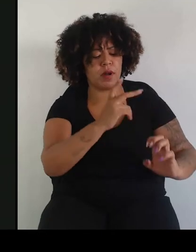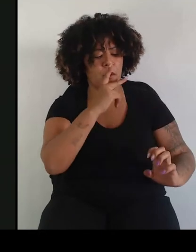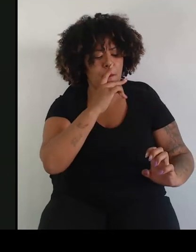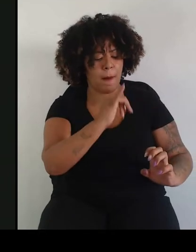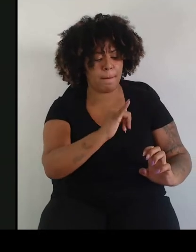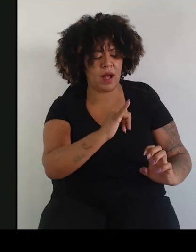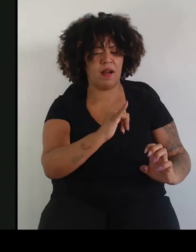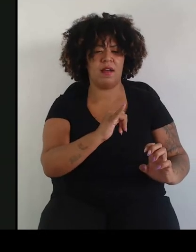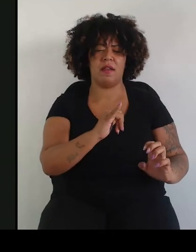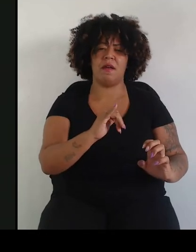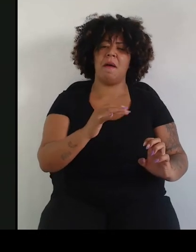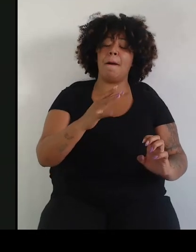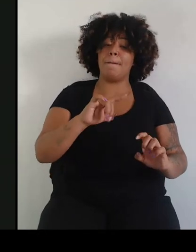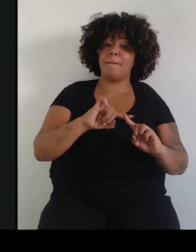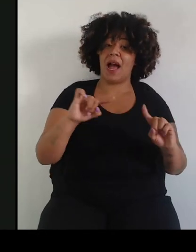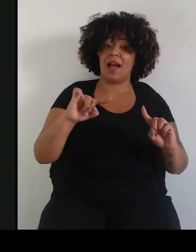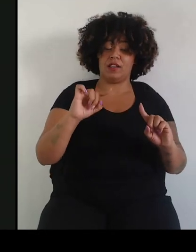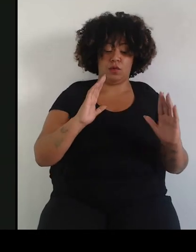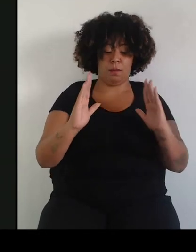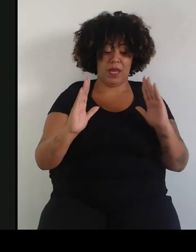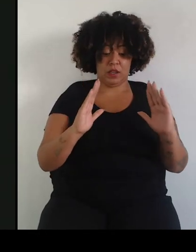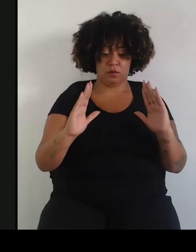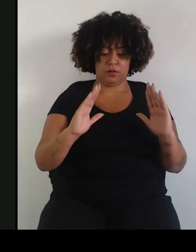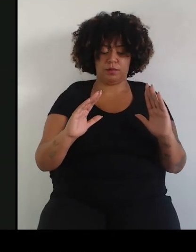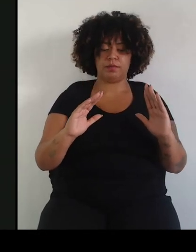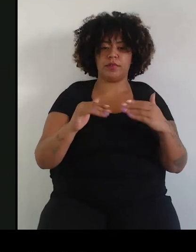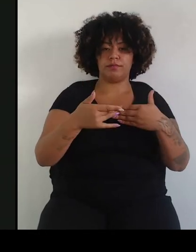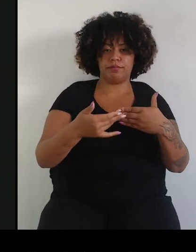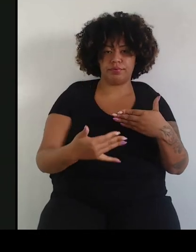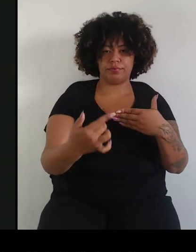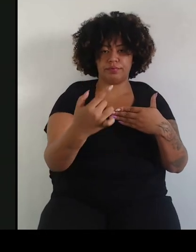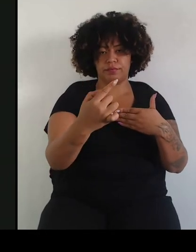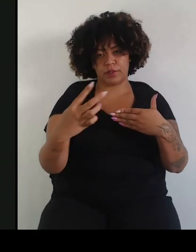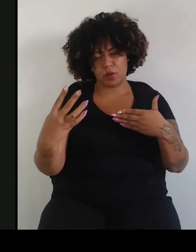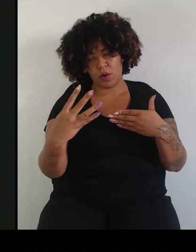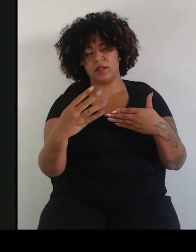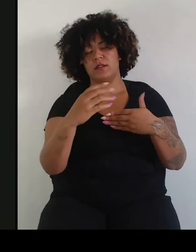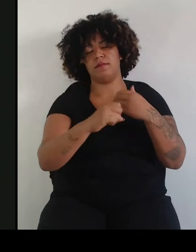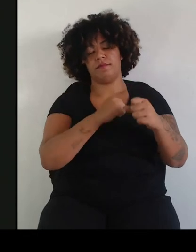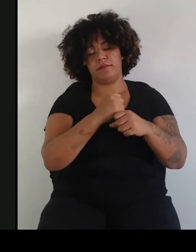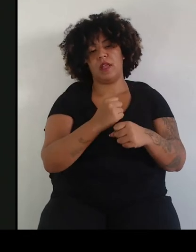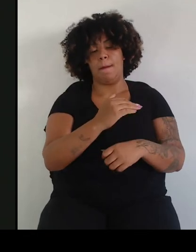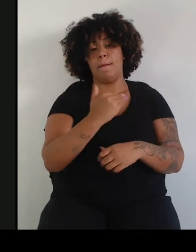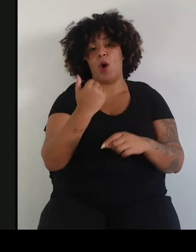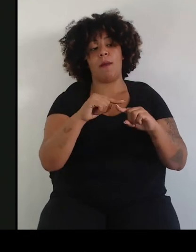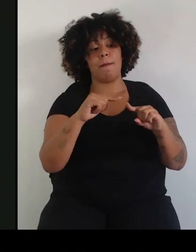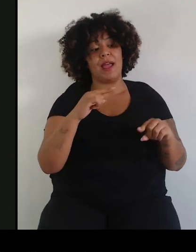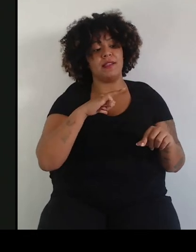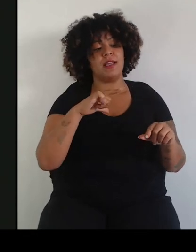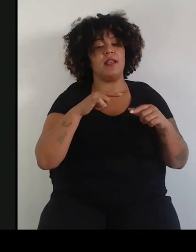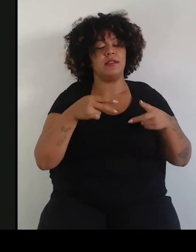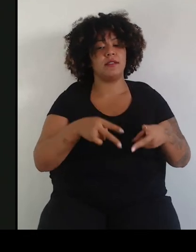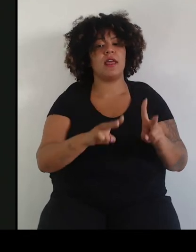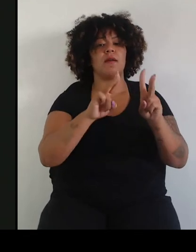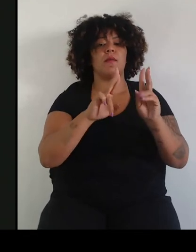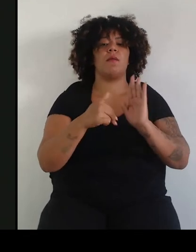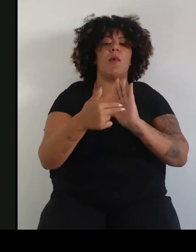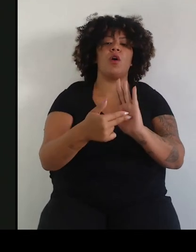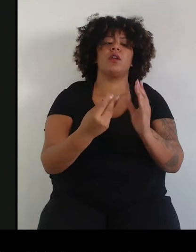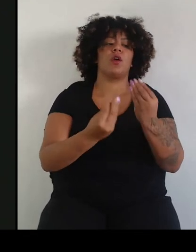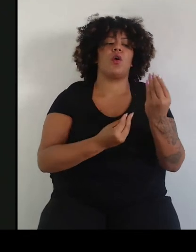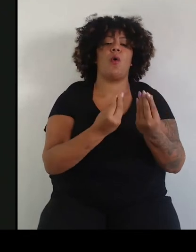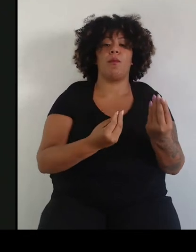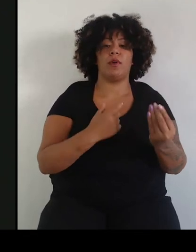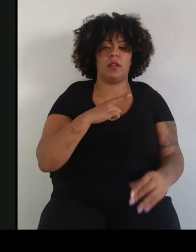13 anos ela faz essa obra a destruição do pai de 1974